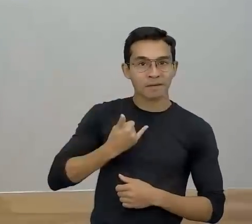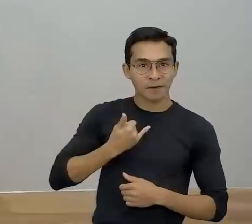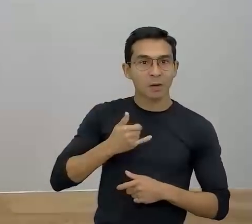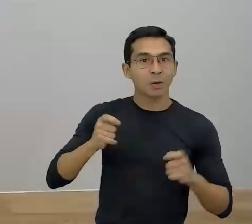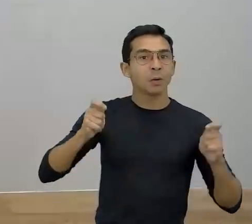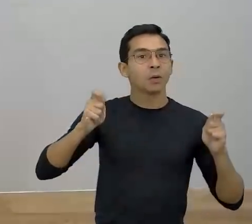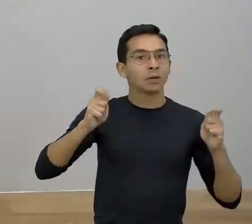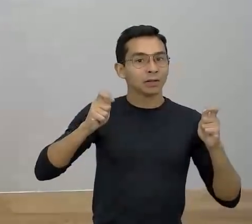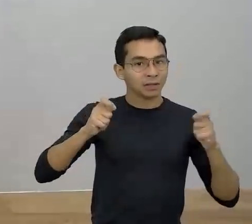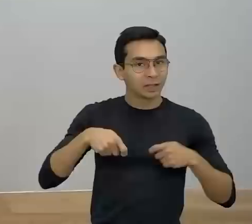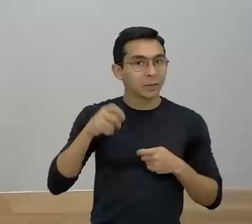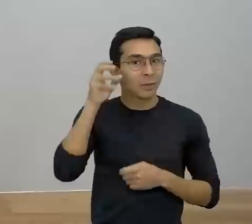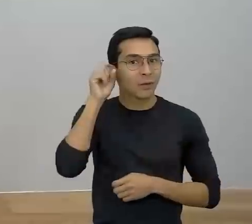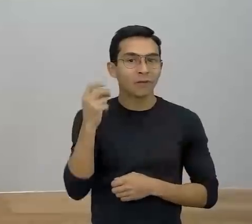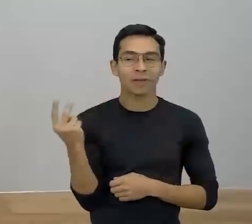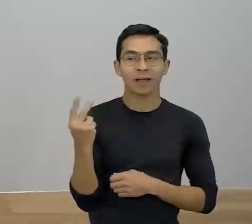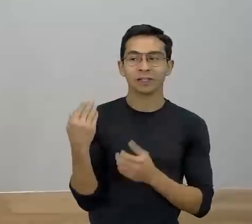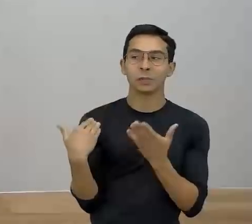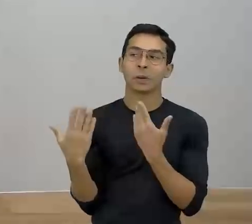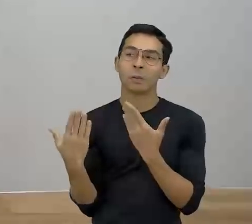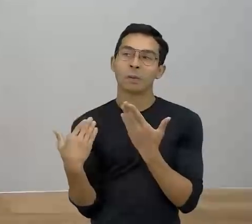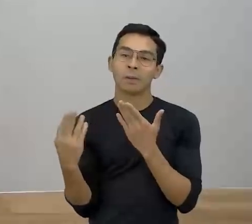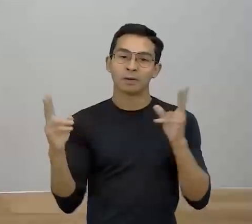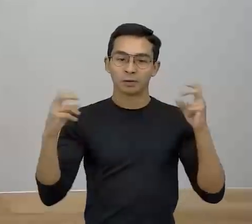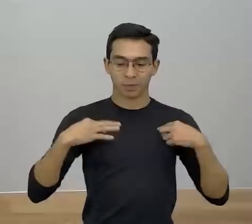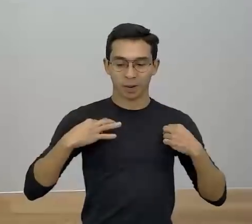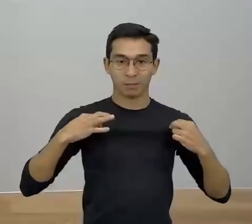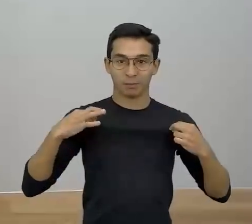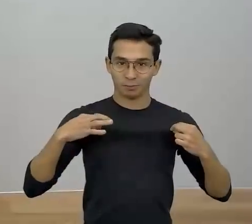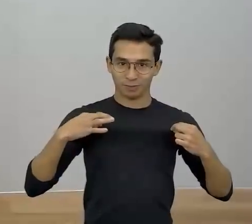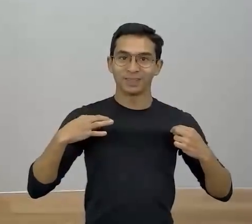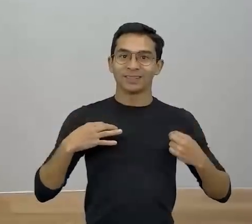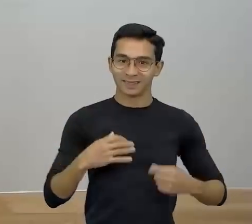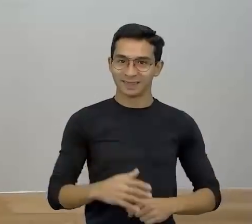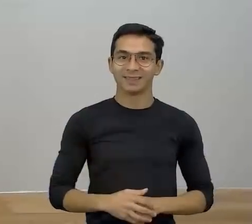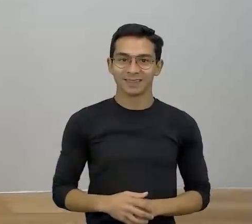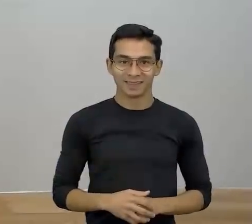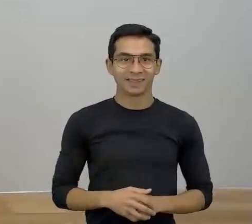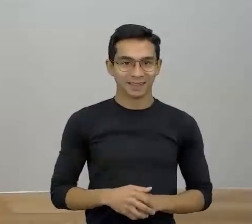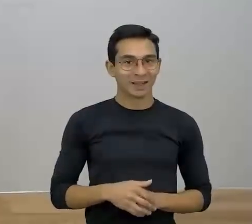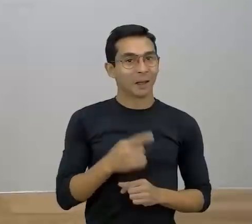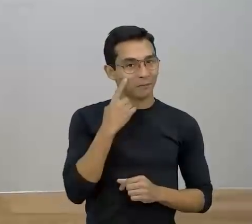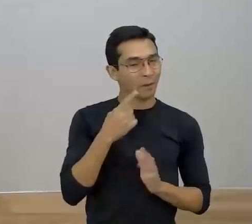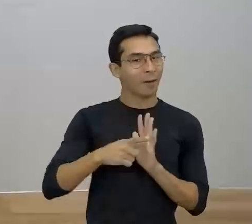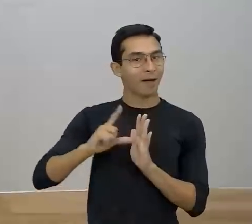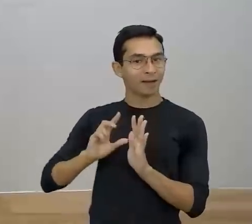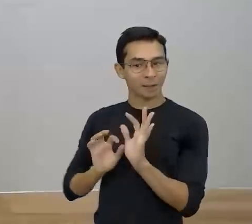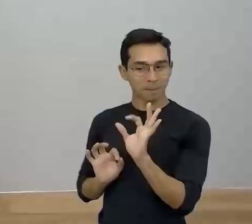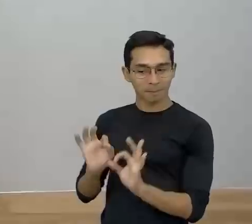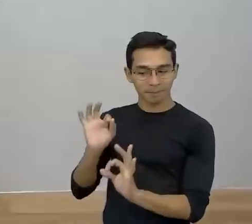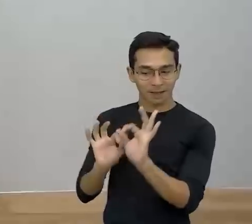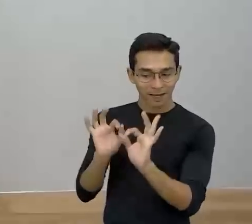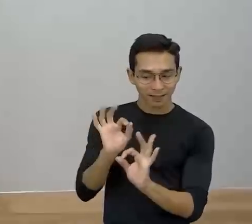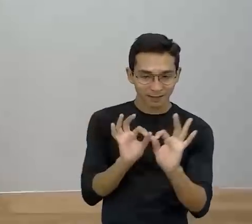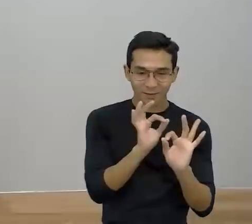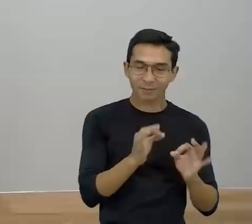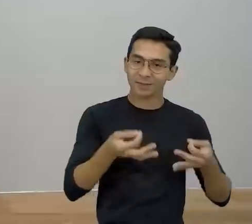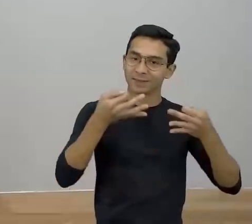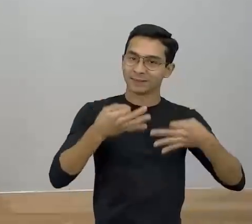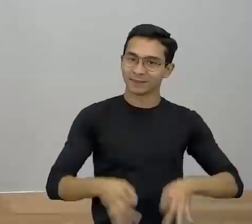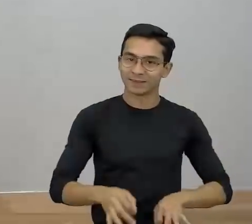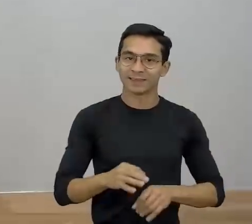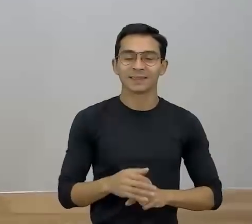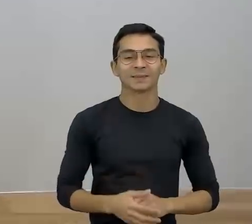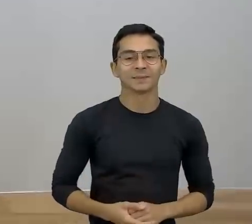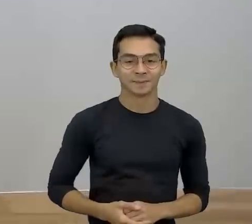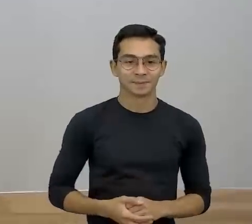dos bastidores. Mas tudo bem, isso é para vocês verem que a gente já se programa, faz todo o planejamento aqui. Então vamos